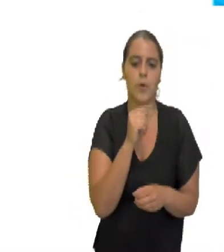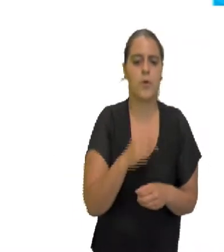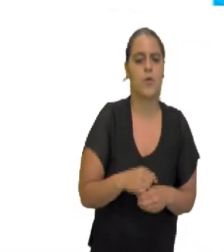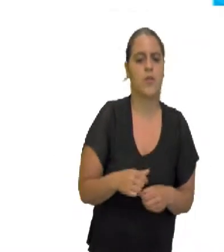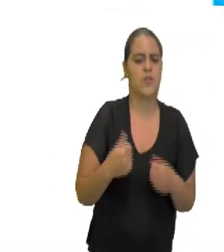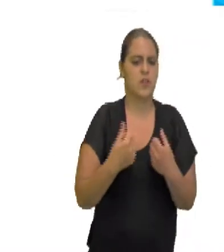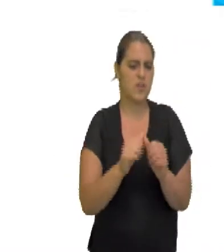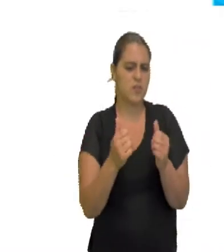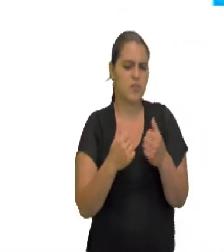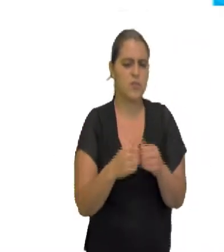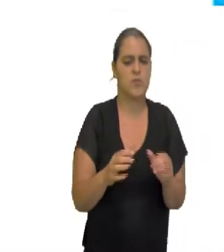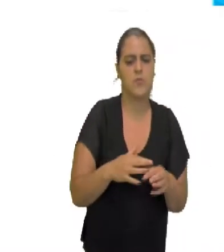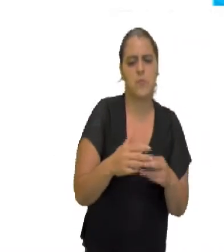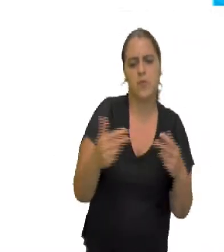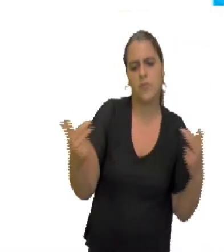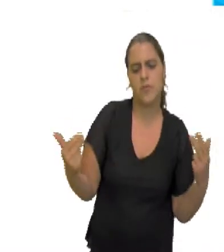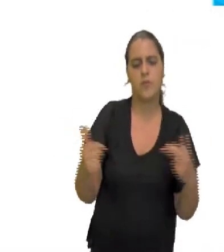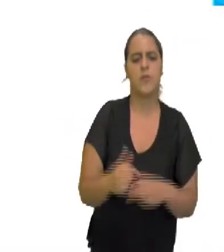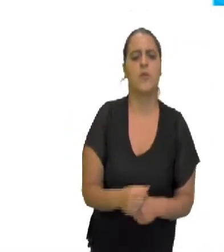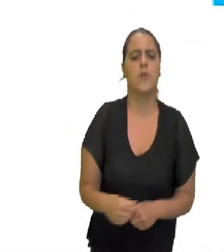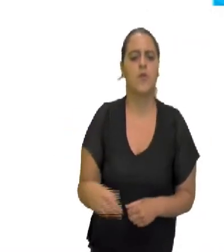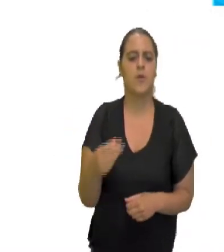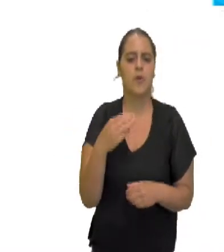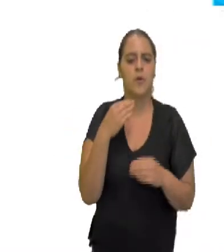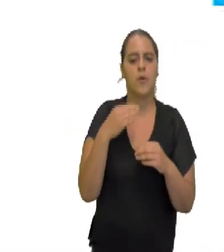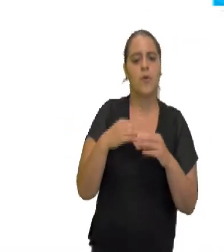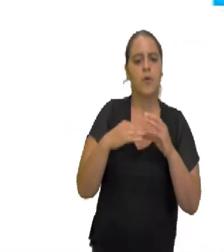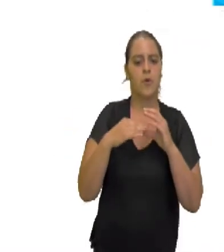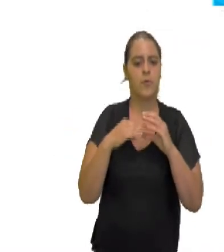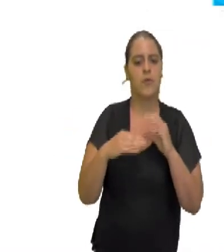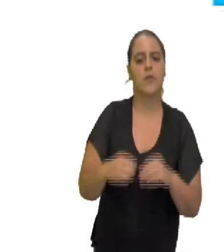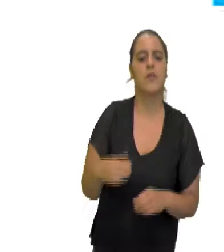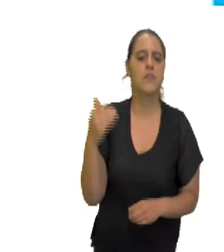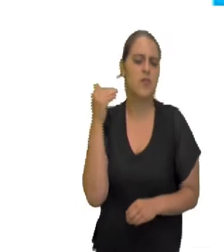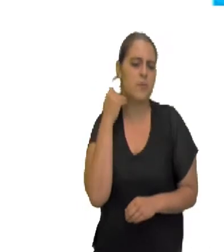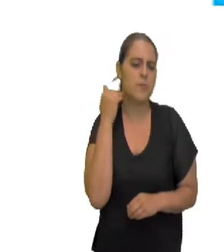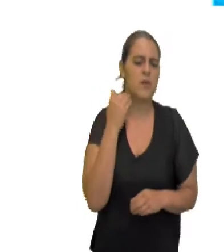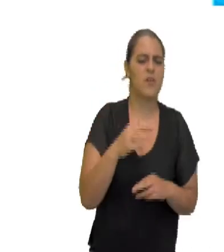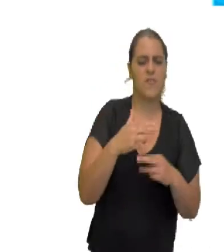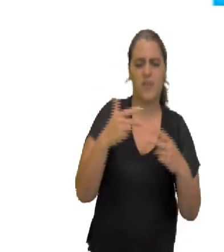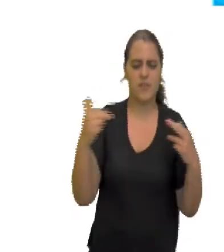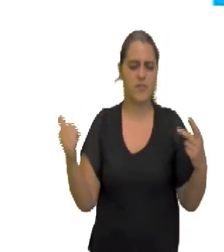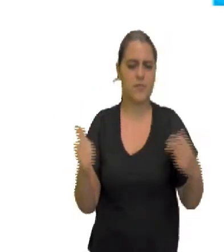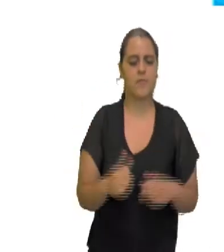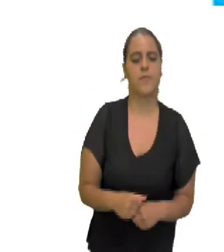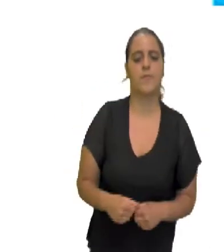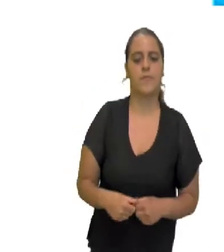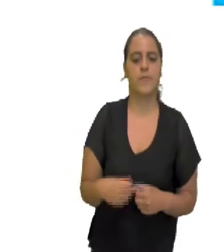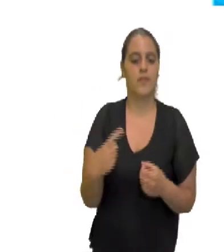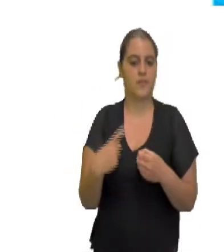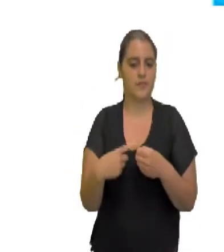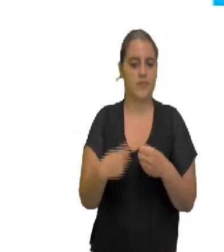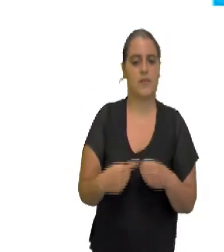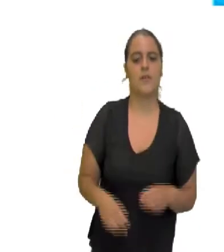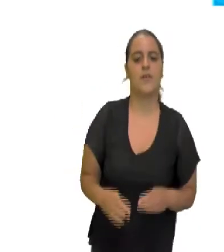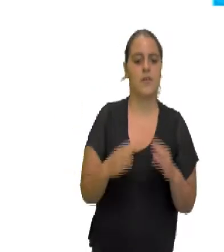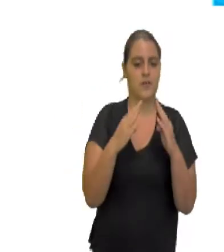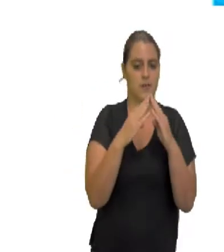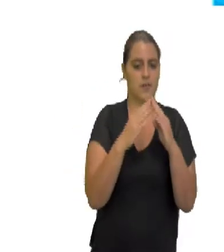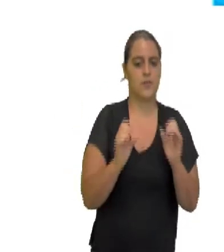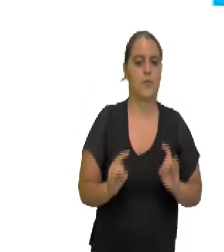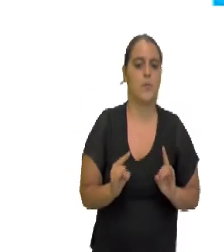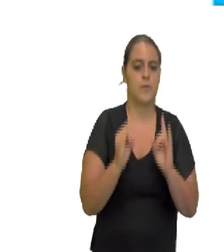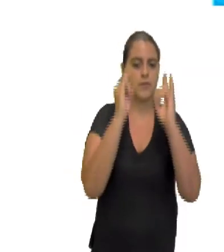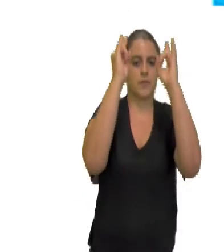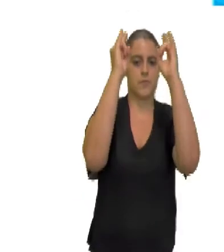coletivos, comunicação, rede de bancos e um comércio muito variado. Nas cidades, as casas ou